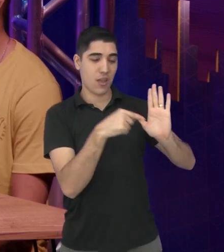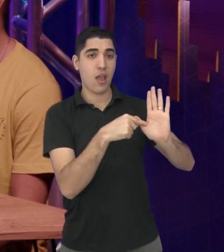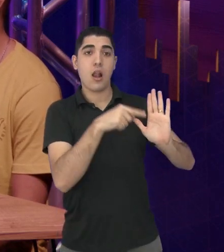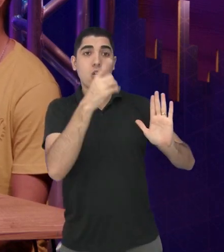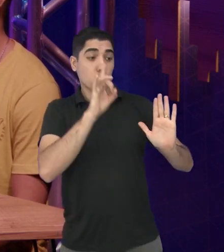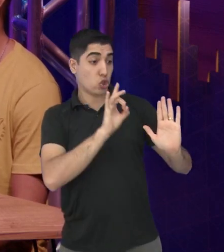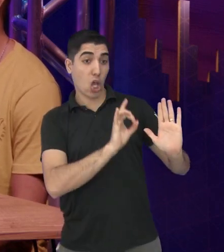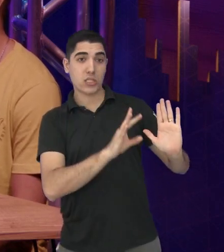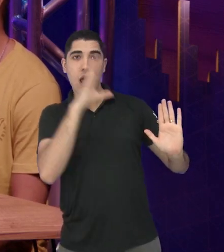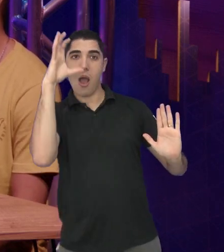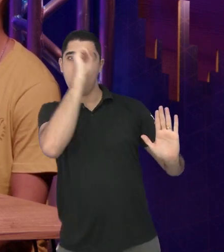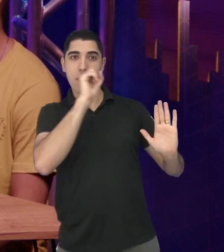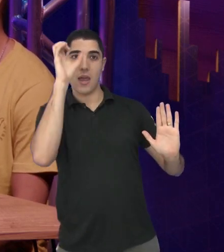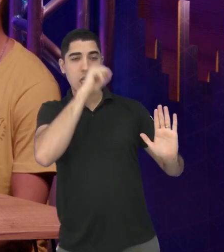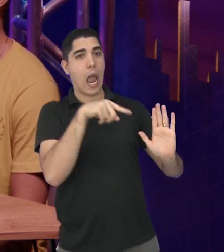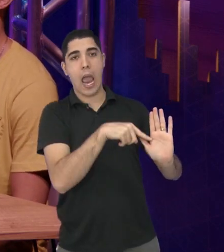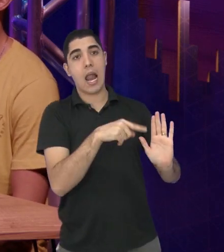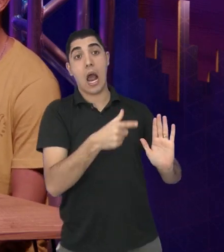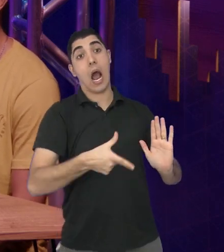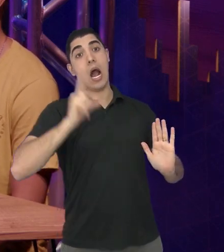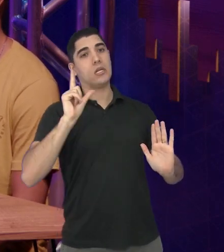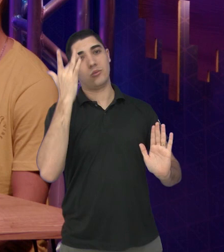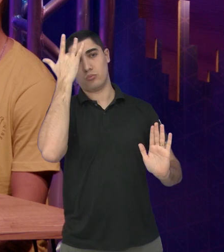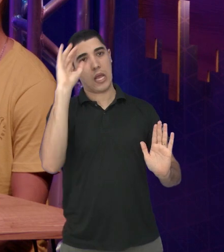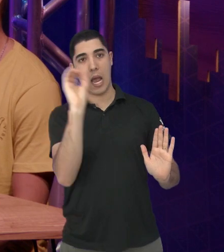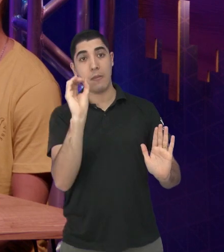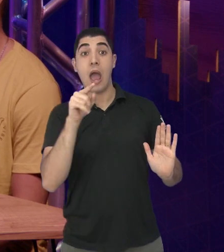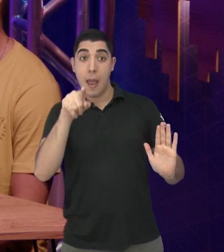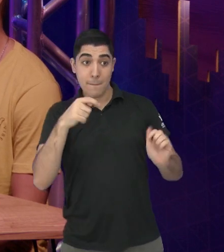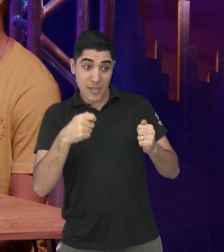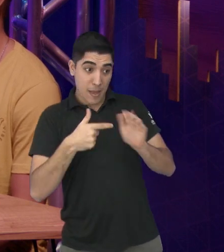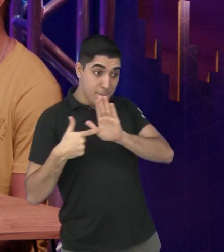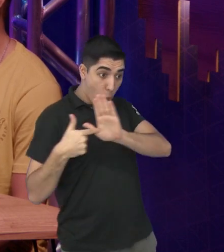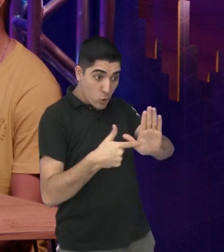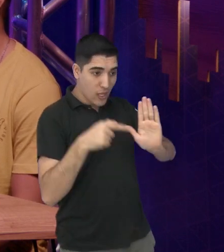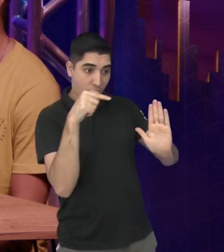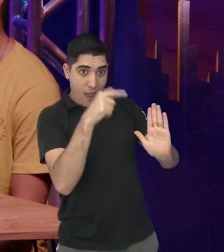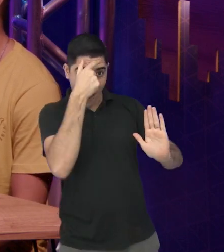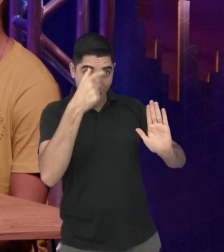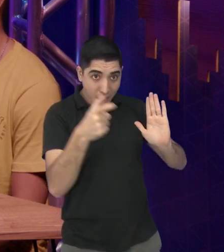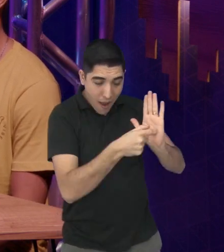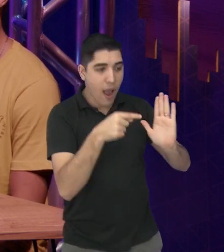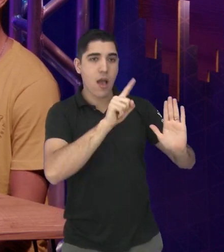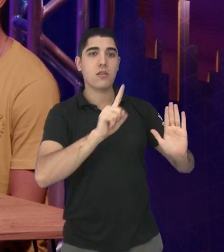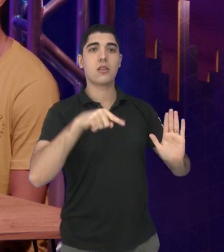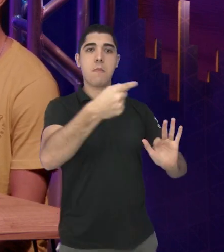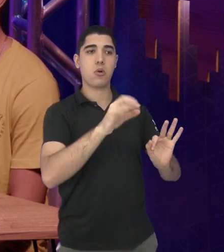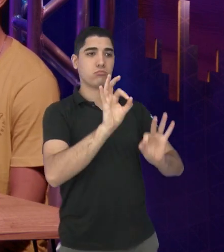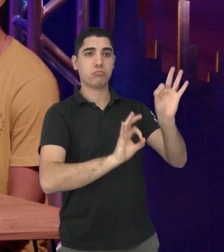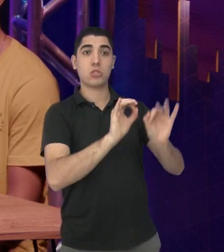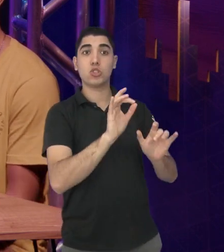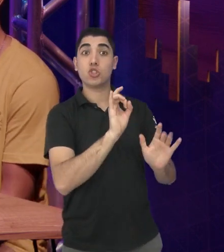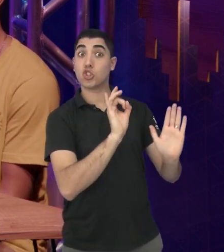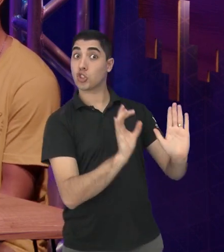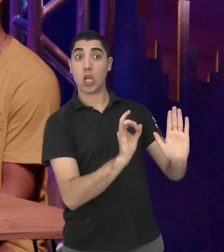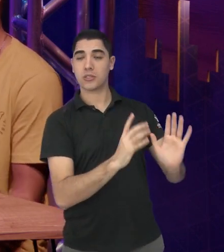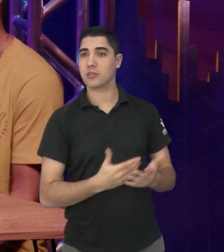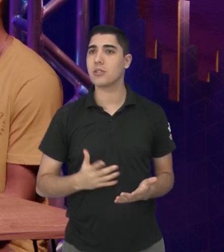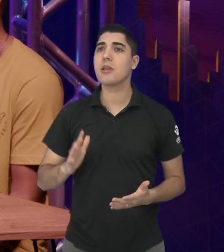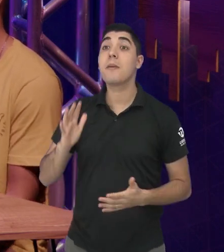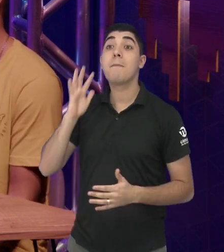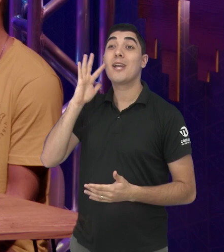aprende. Então, assim, ela não sabia fazer uma escalada, aí você mostrou para ela como é que funciona e ela montou uma escalada pra gente. Nossa, pode